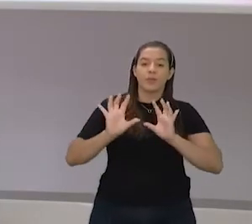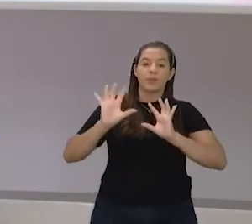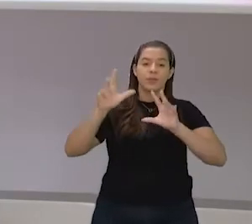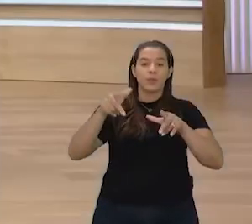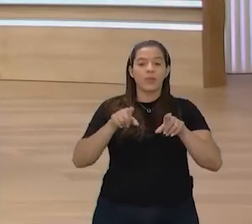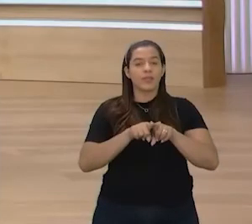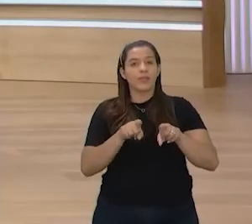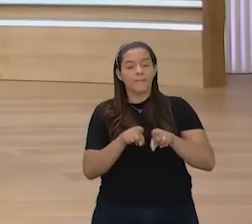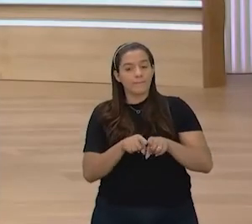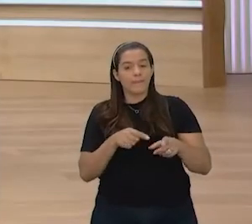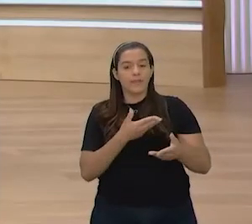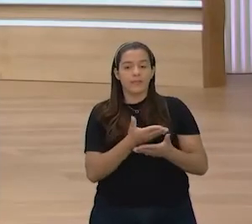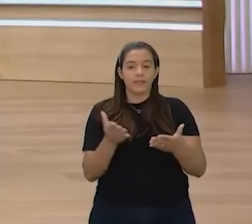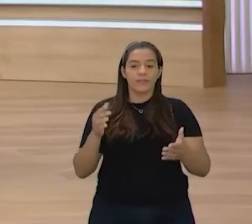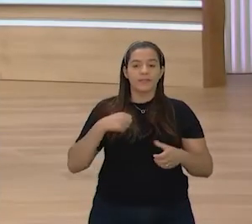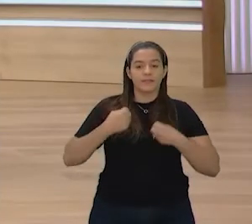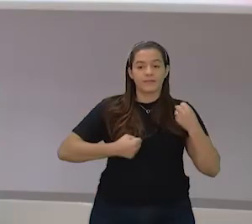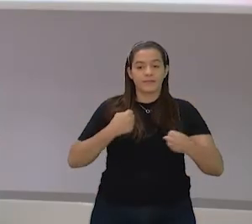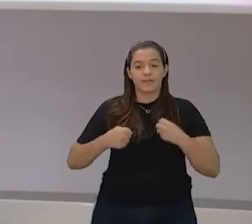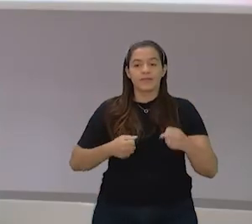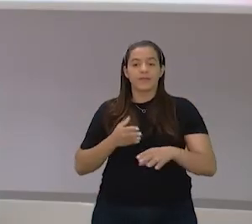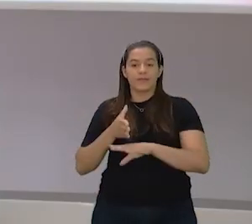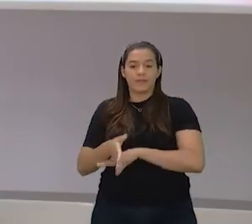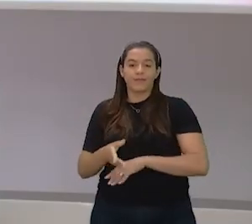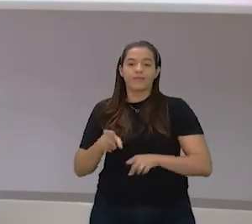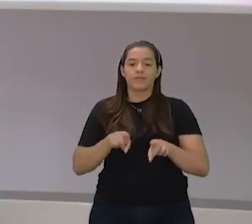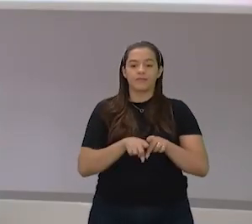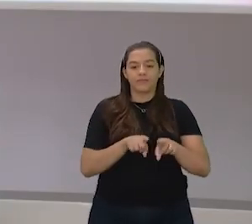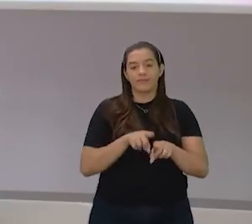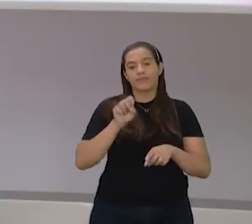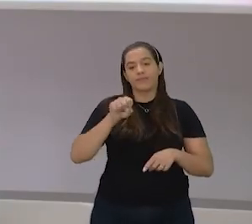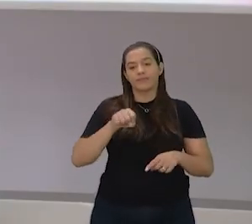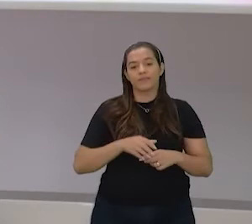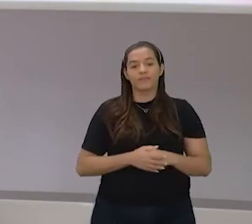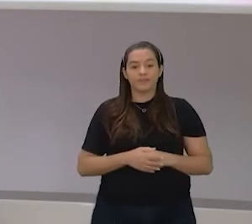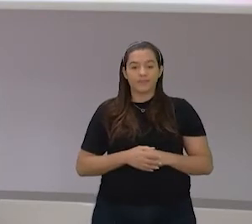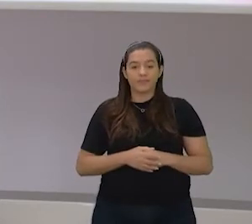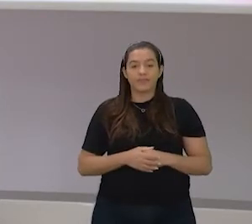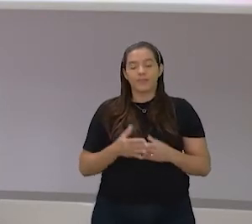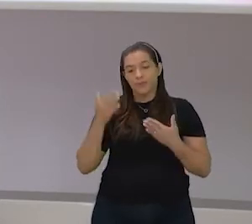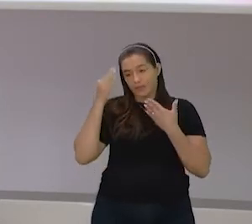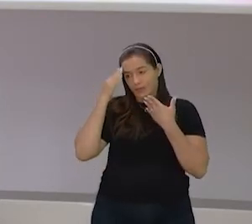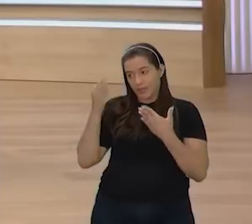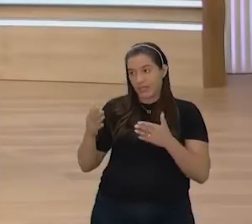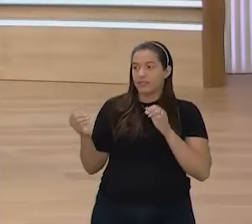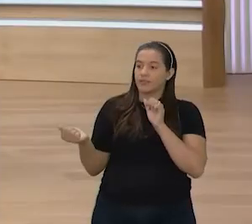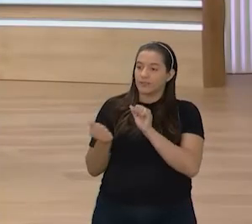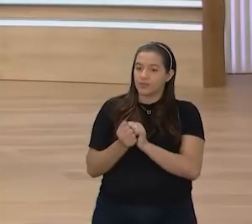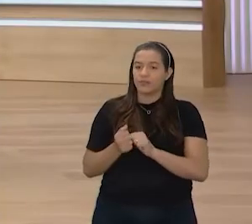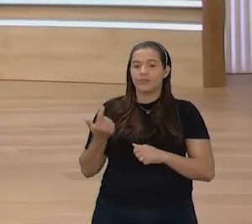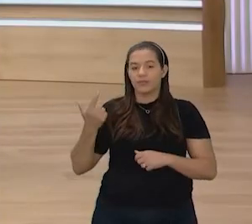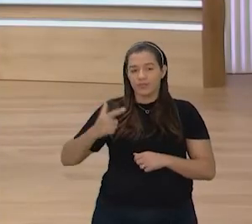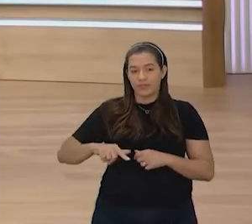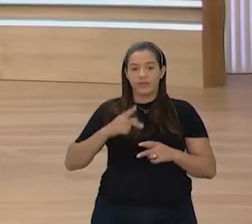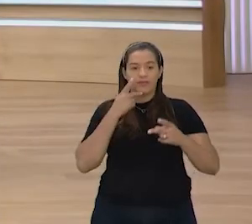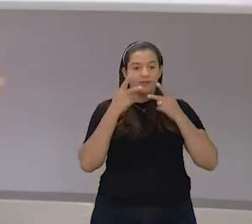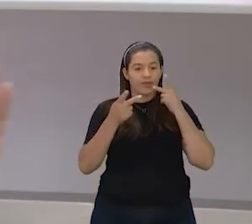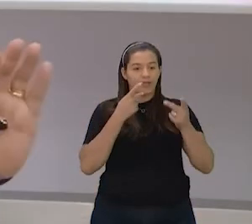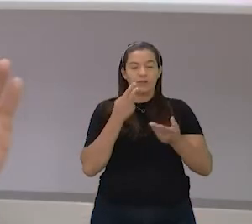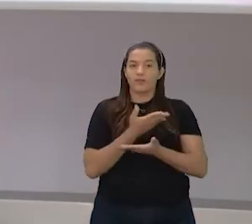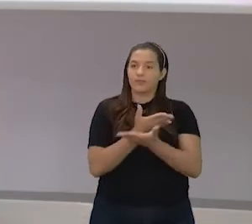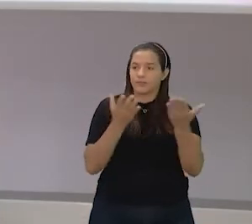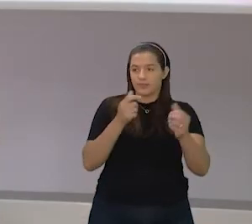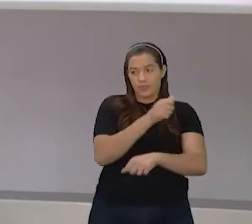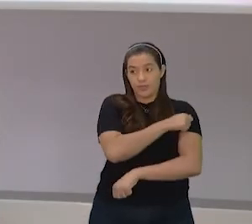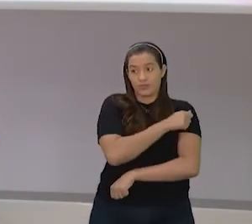eu vou sair da aula correndo, mas vou participar sim. E é isso, professora, muito obrigada de verdade. Quando quiser falar com os nossos